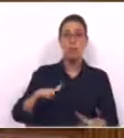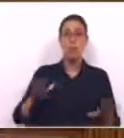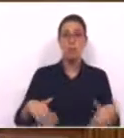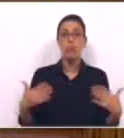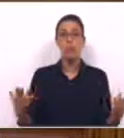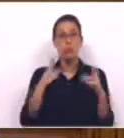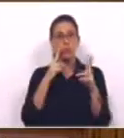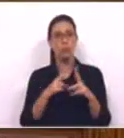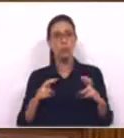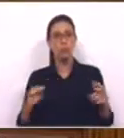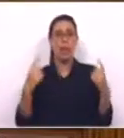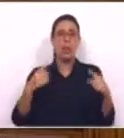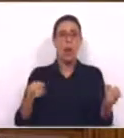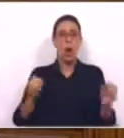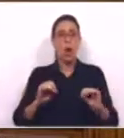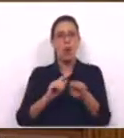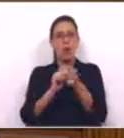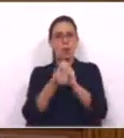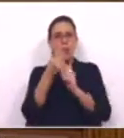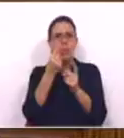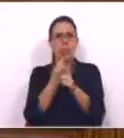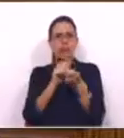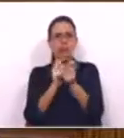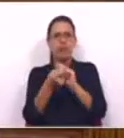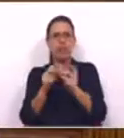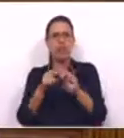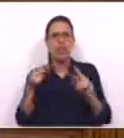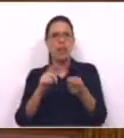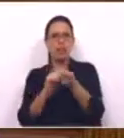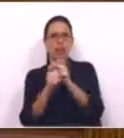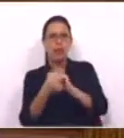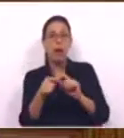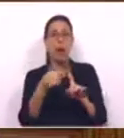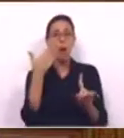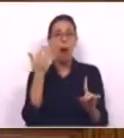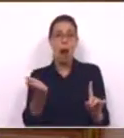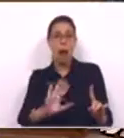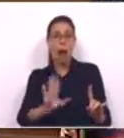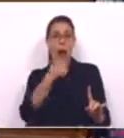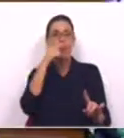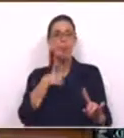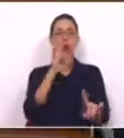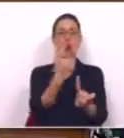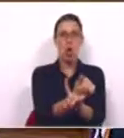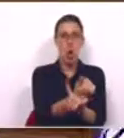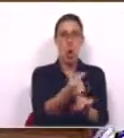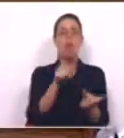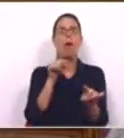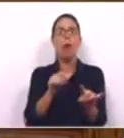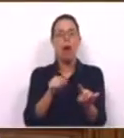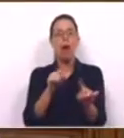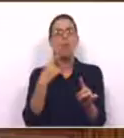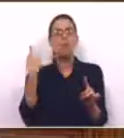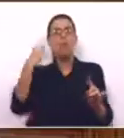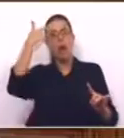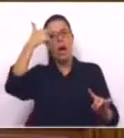possível detetar essa presença de organismo geneticamente modificados pelo que esta não informação ao consumidor só tem em vista